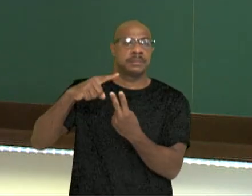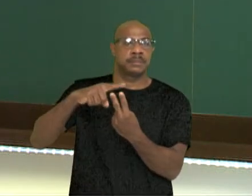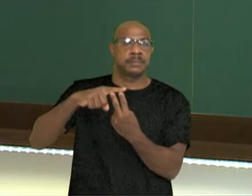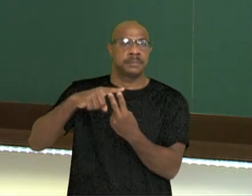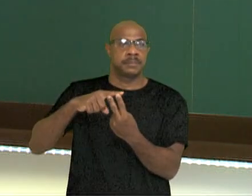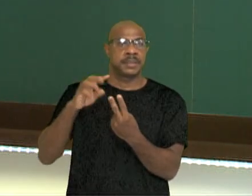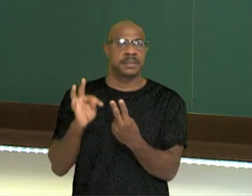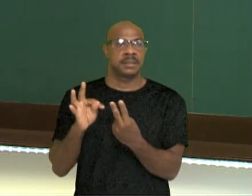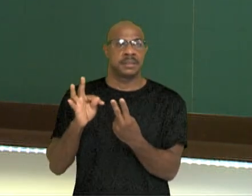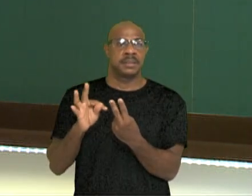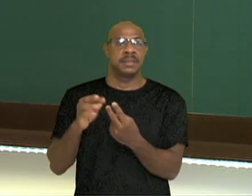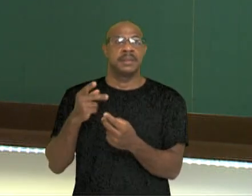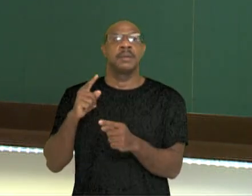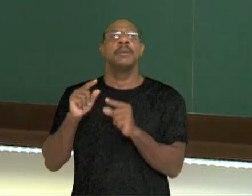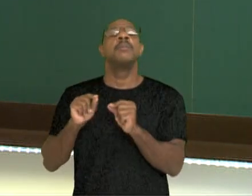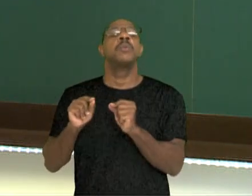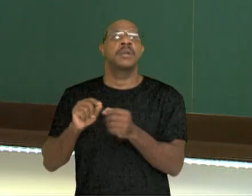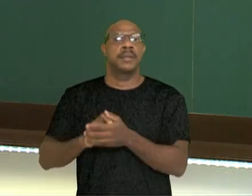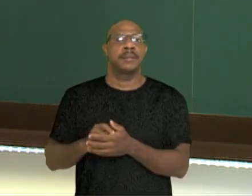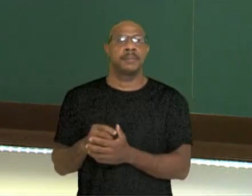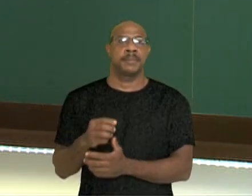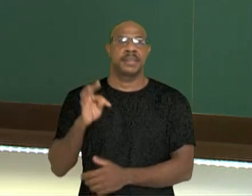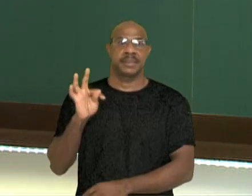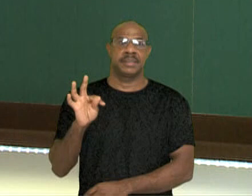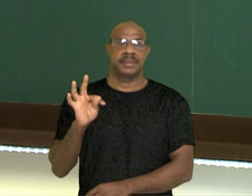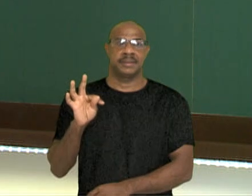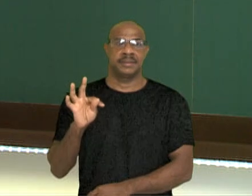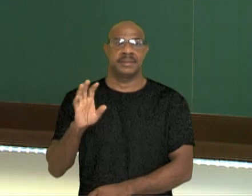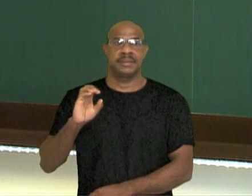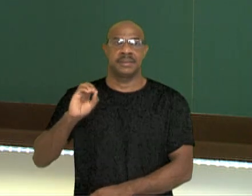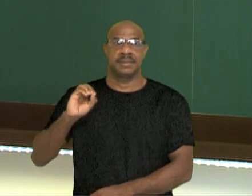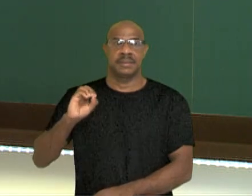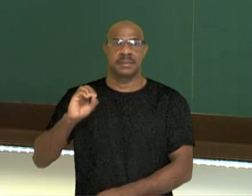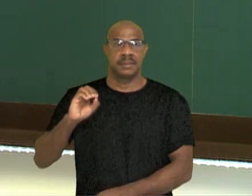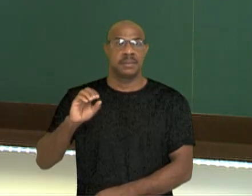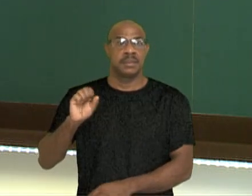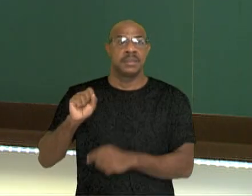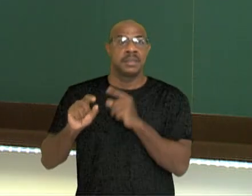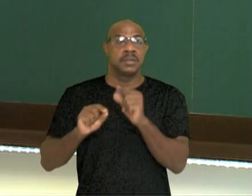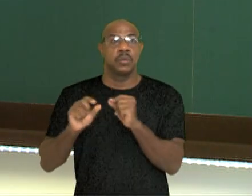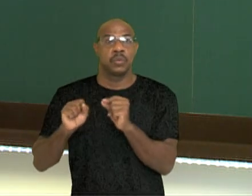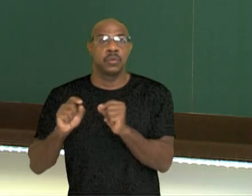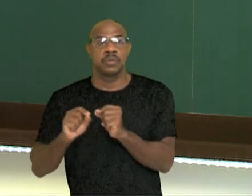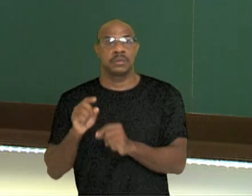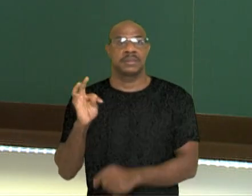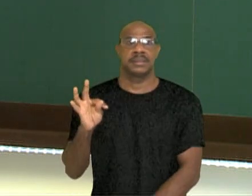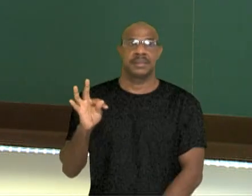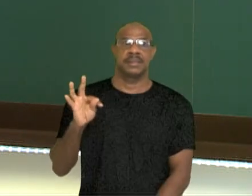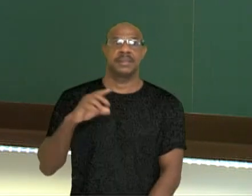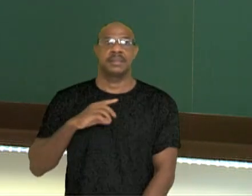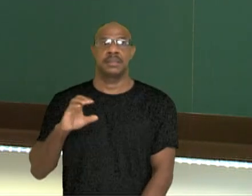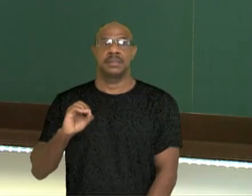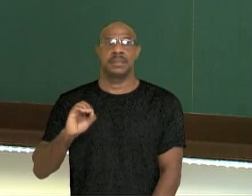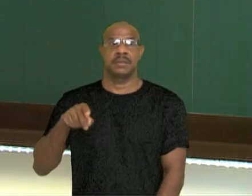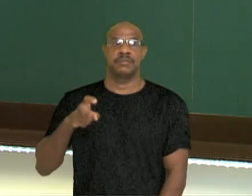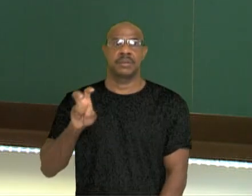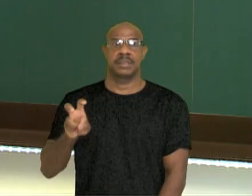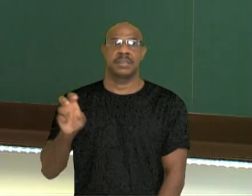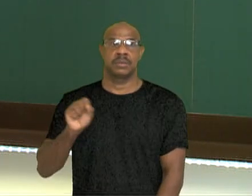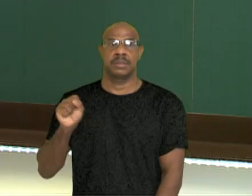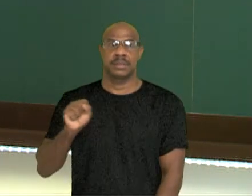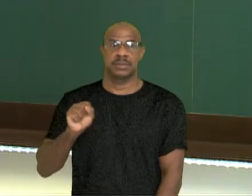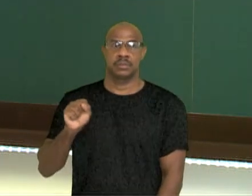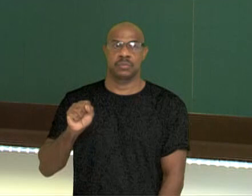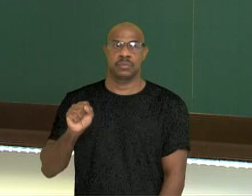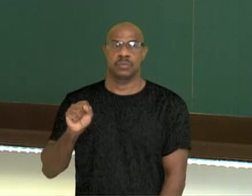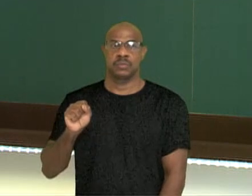0,5, 1 segundo e meio e 2 segundos. Lembra que foi solicitado que usasse, né, esse período, né, esse intervalinho